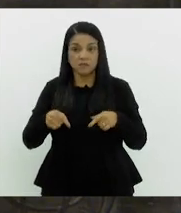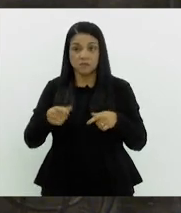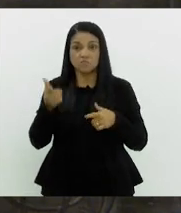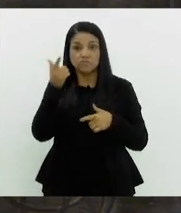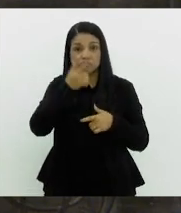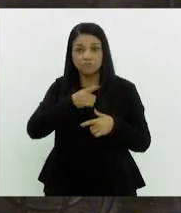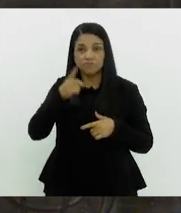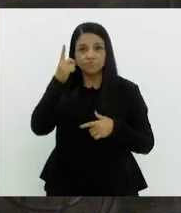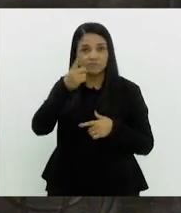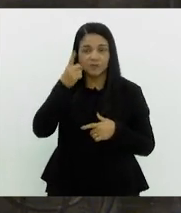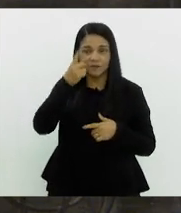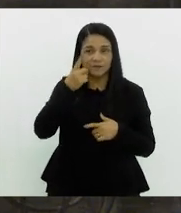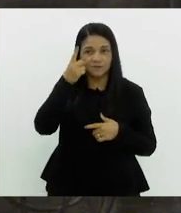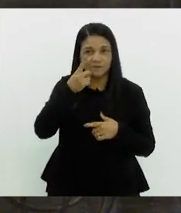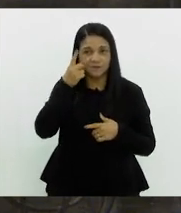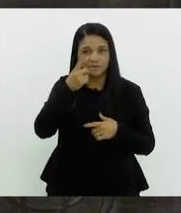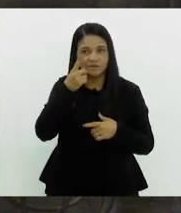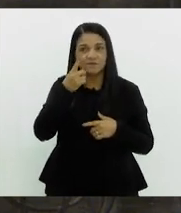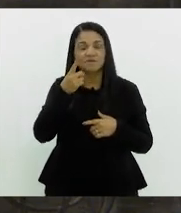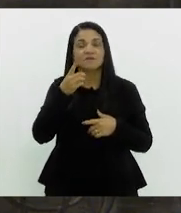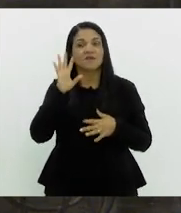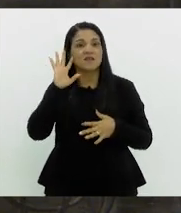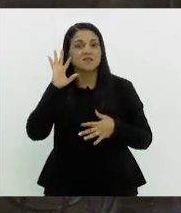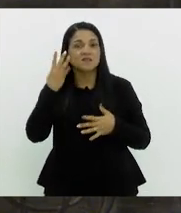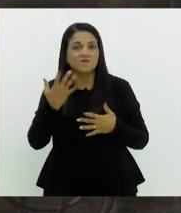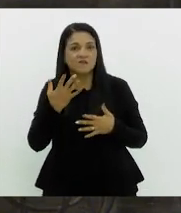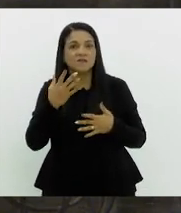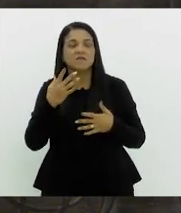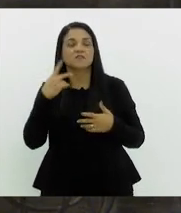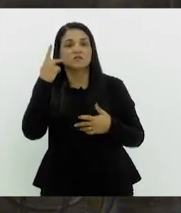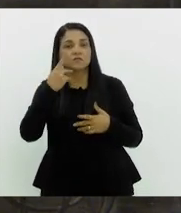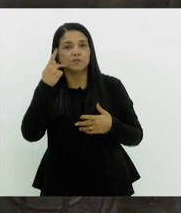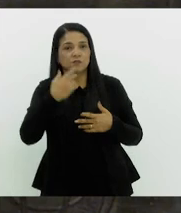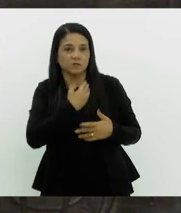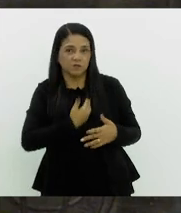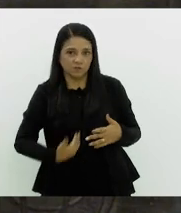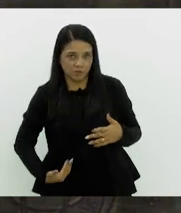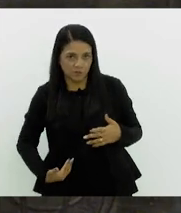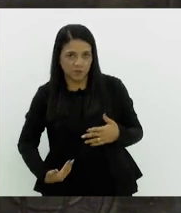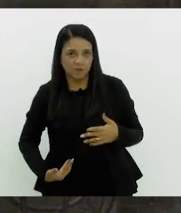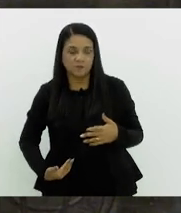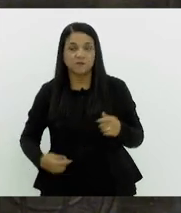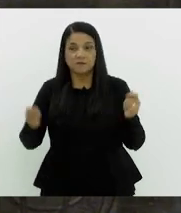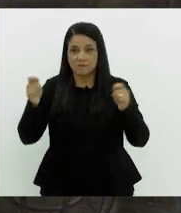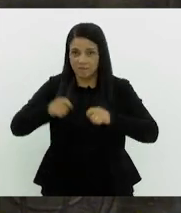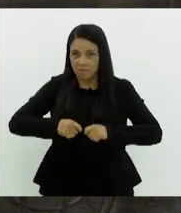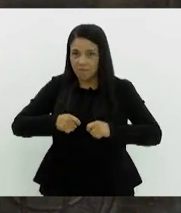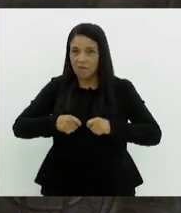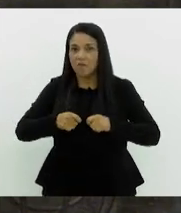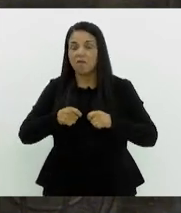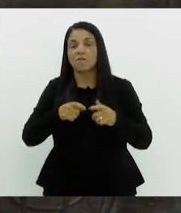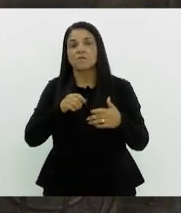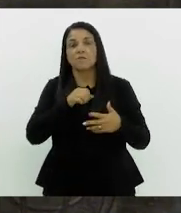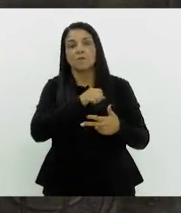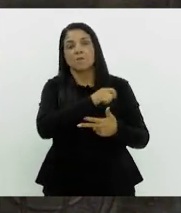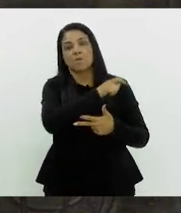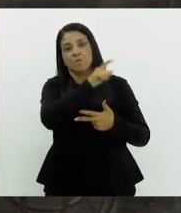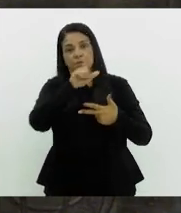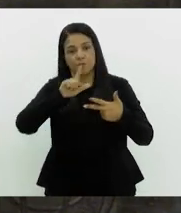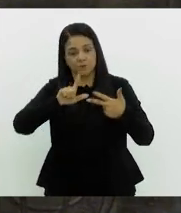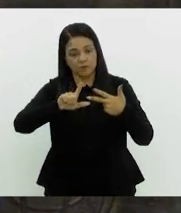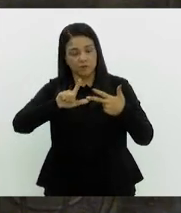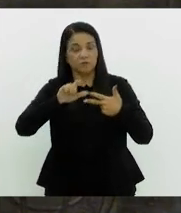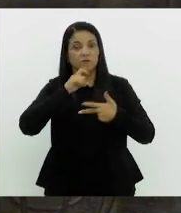de definir as políticas públicas, como o poder legislativo e o executivo,